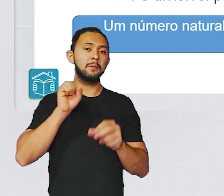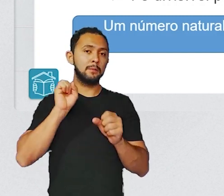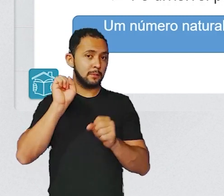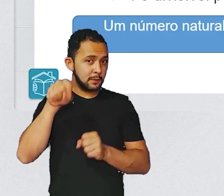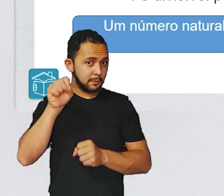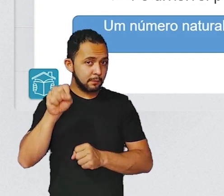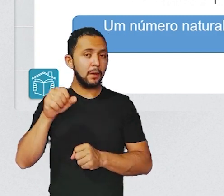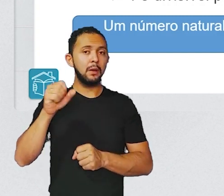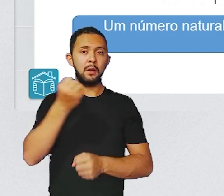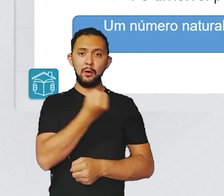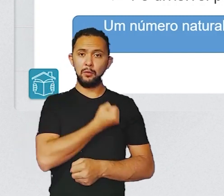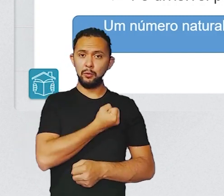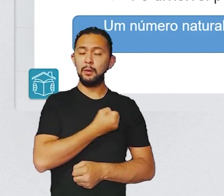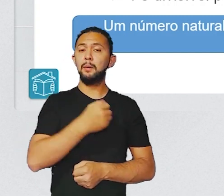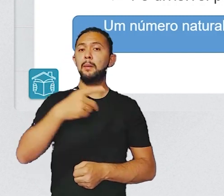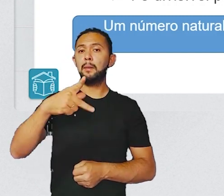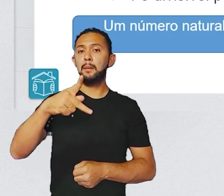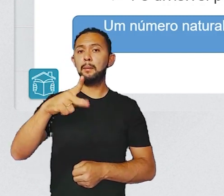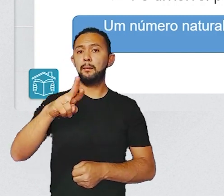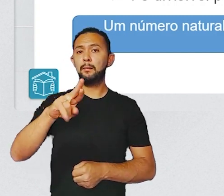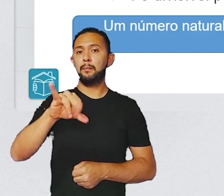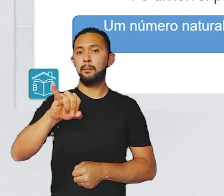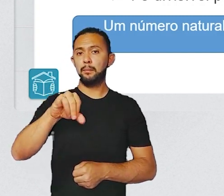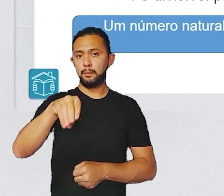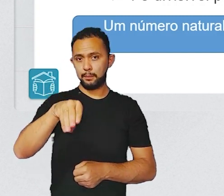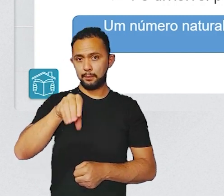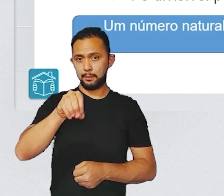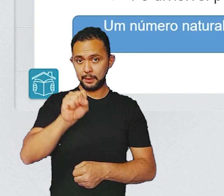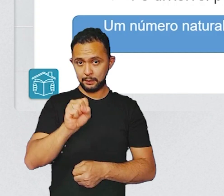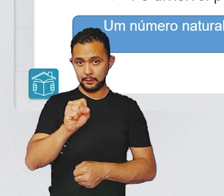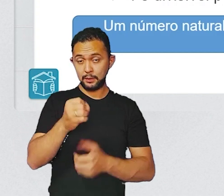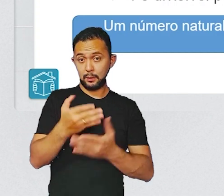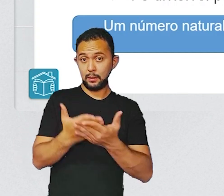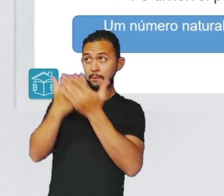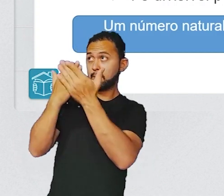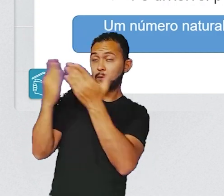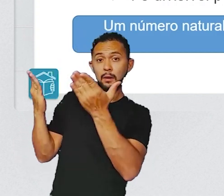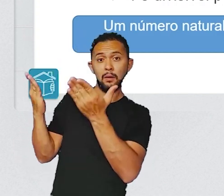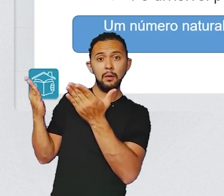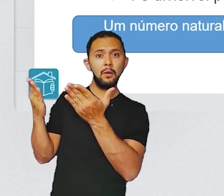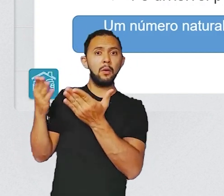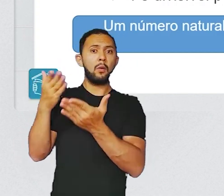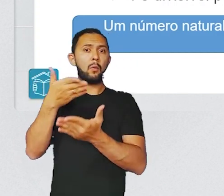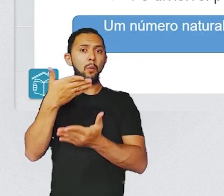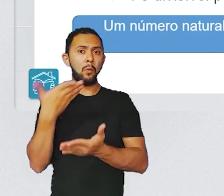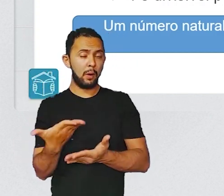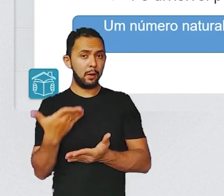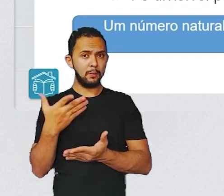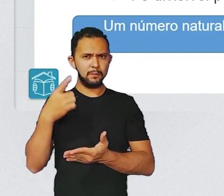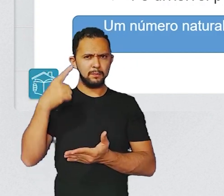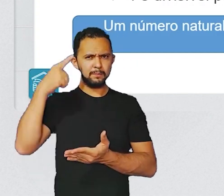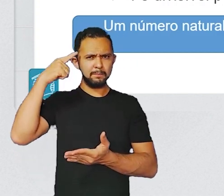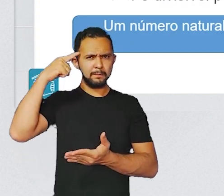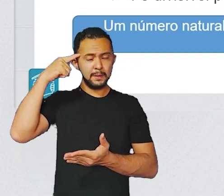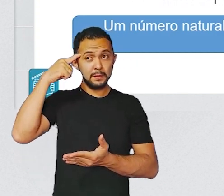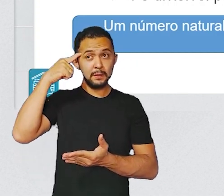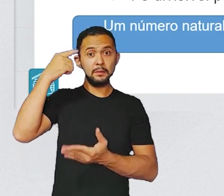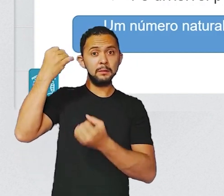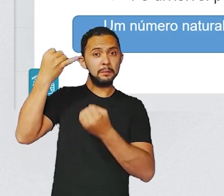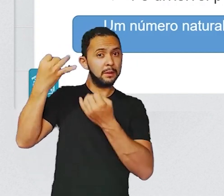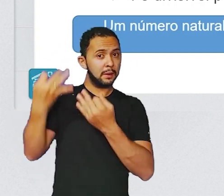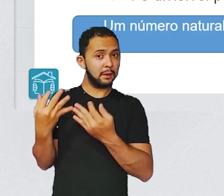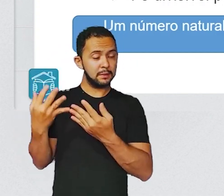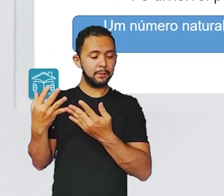número primo, tudo bem? Quais são os números primos que eu acabei de apresentar aqui para vocês, ó, seguindo essa lógica?